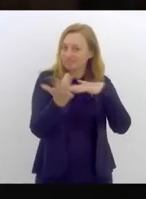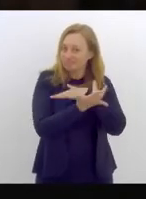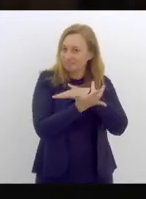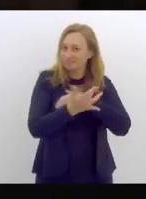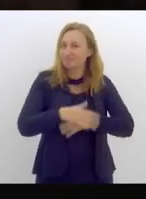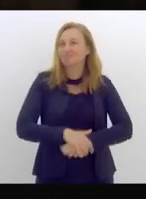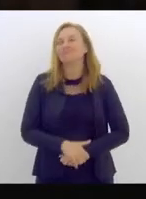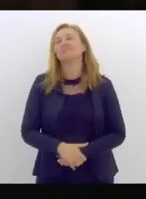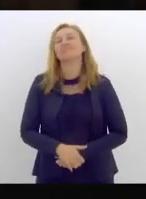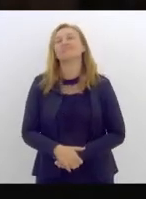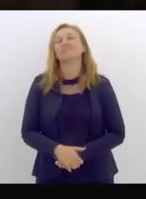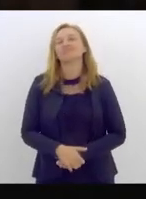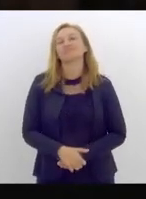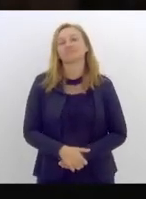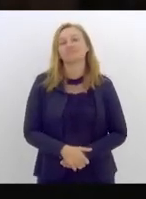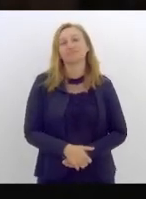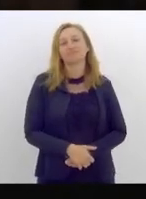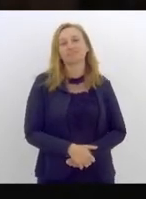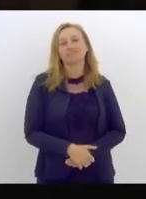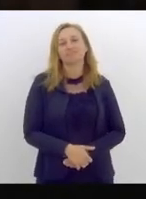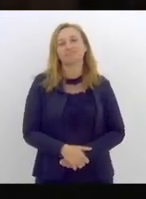pelas redes sociais